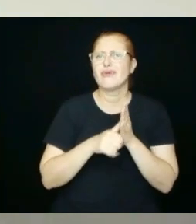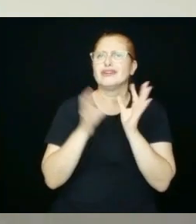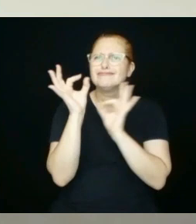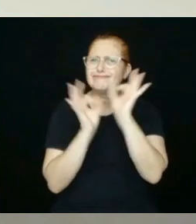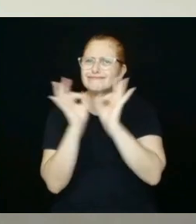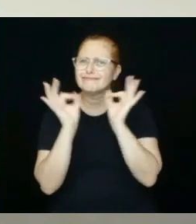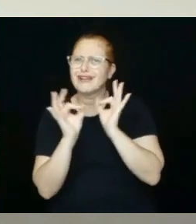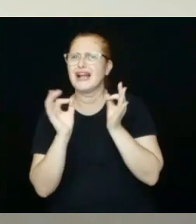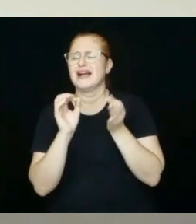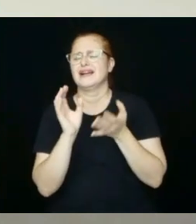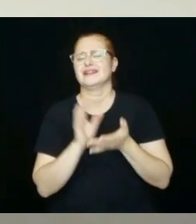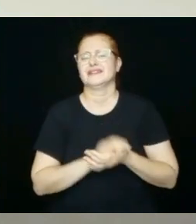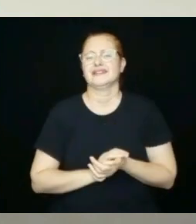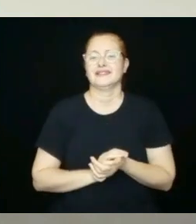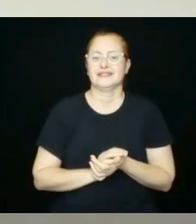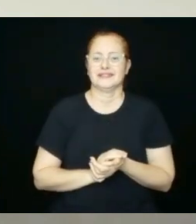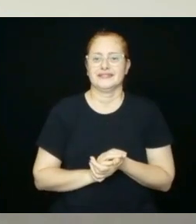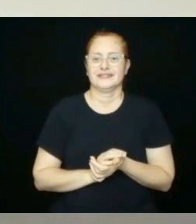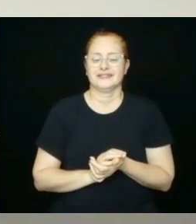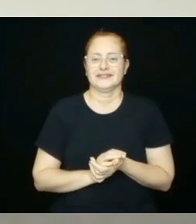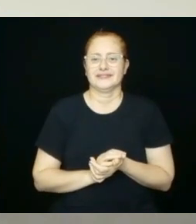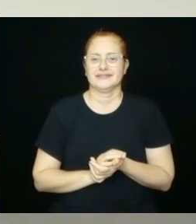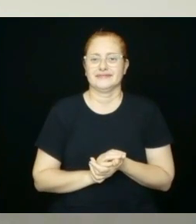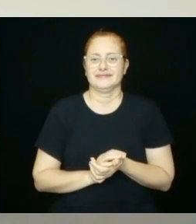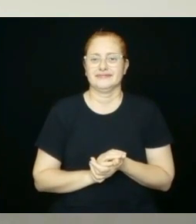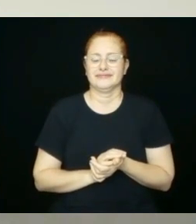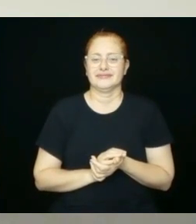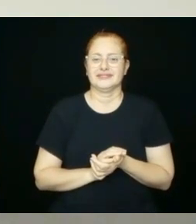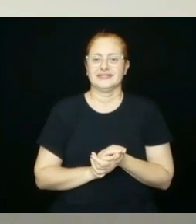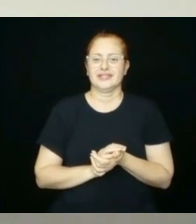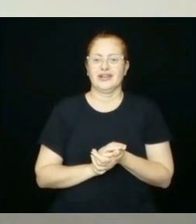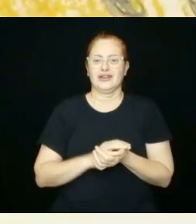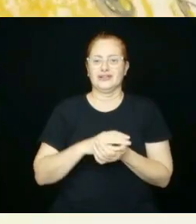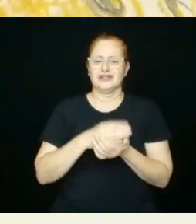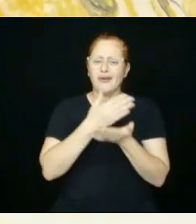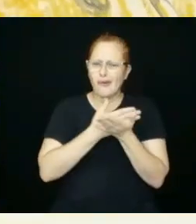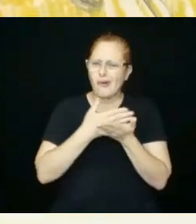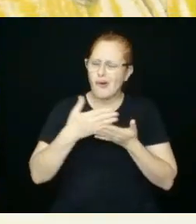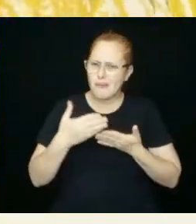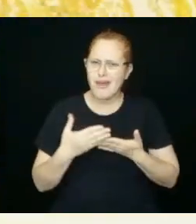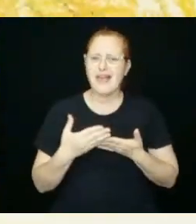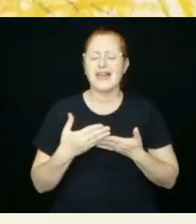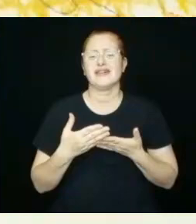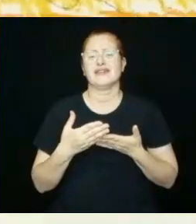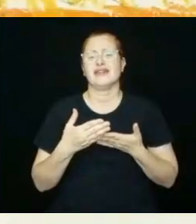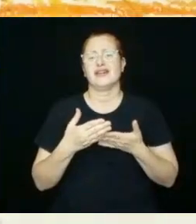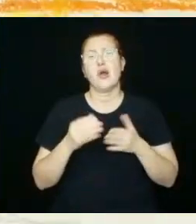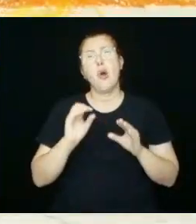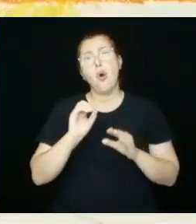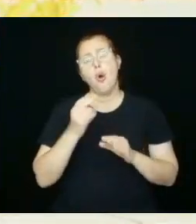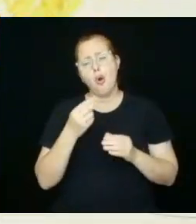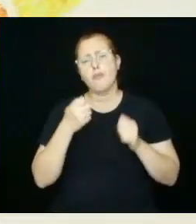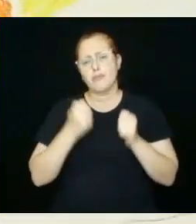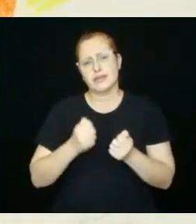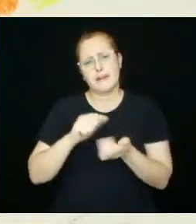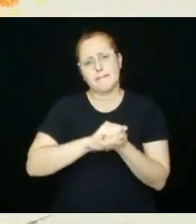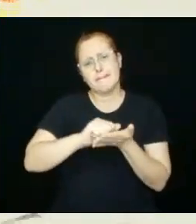depois o que pudesse... um ponto de partida, ou algo que eu pudesse mesmo apagar mesmo, só